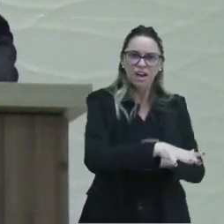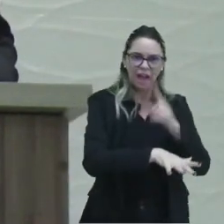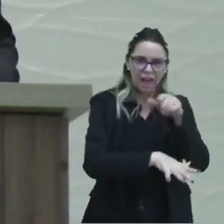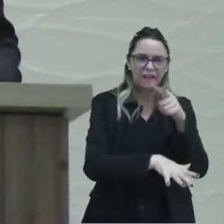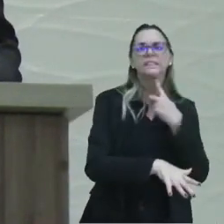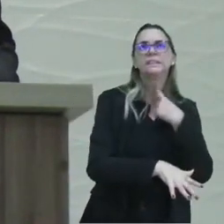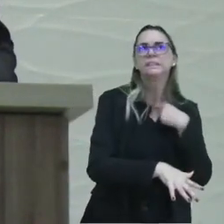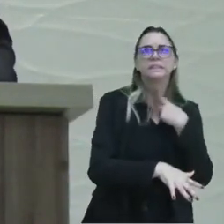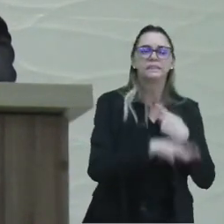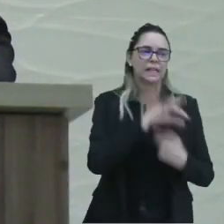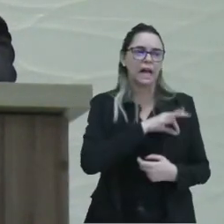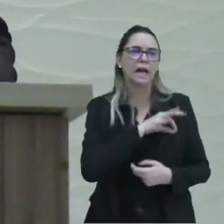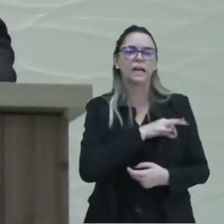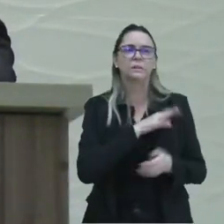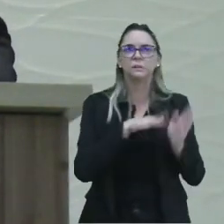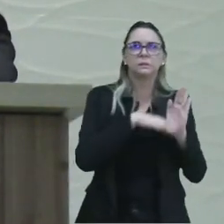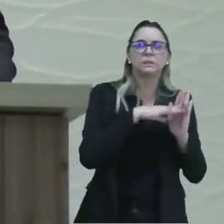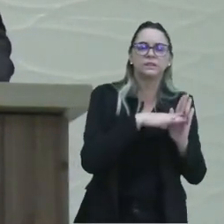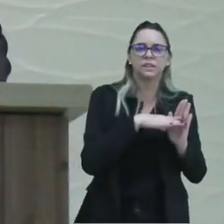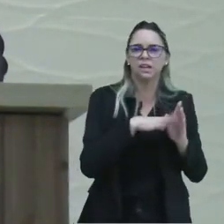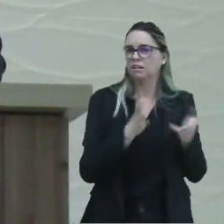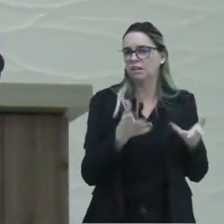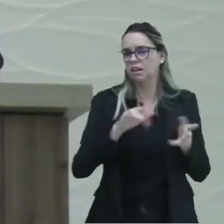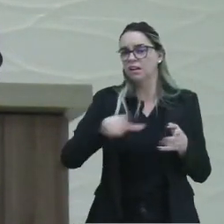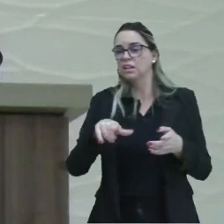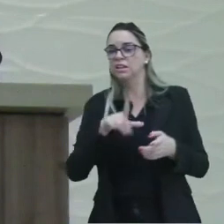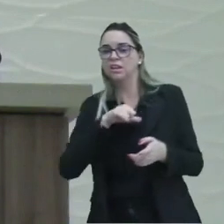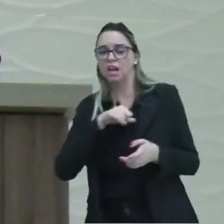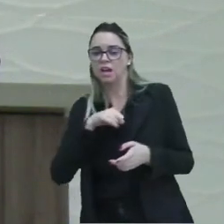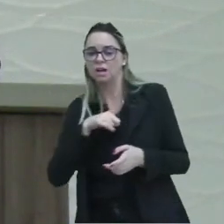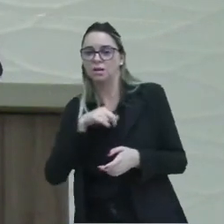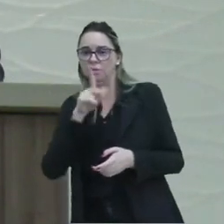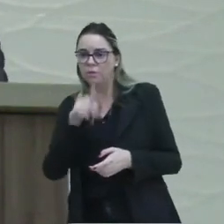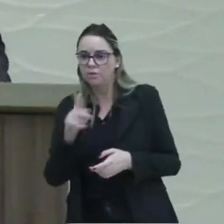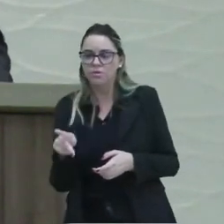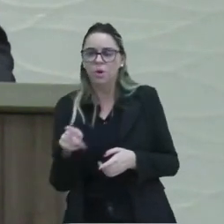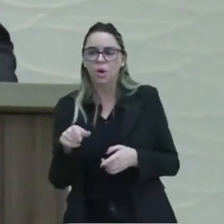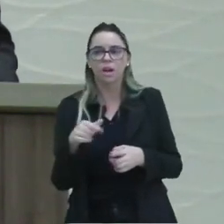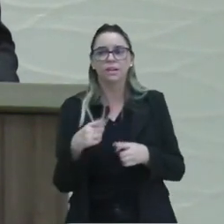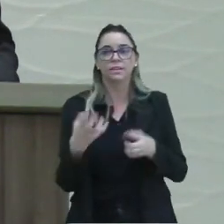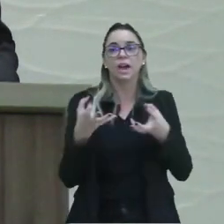com o salário, com o pagamento. Tem professores que estão interessados na questão política.